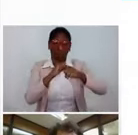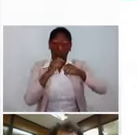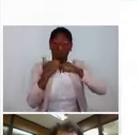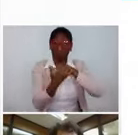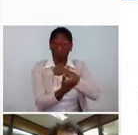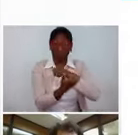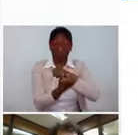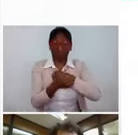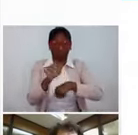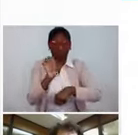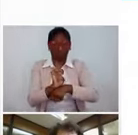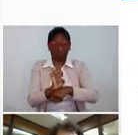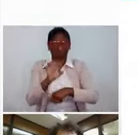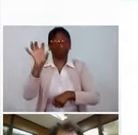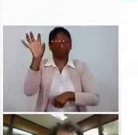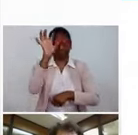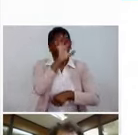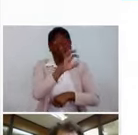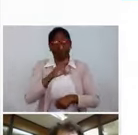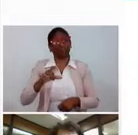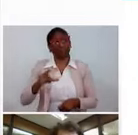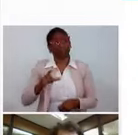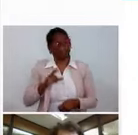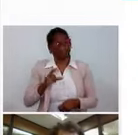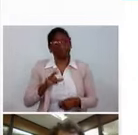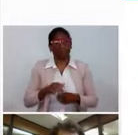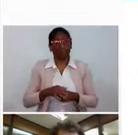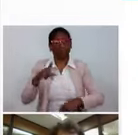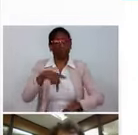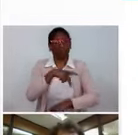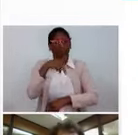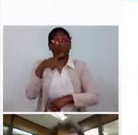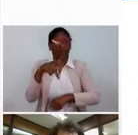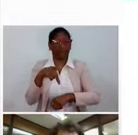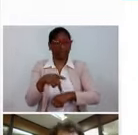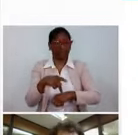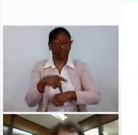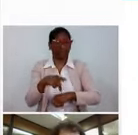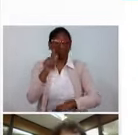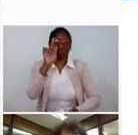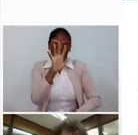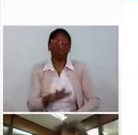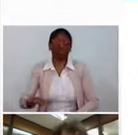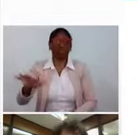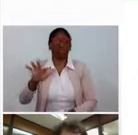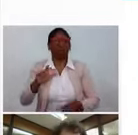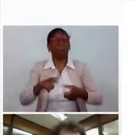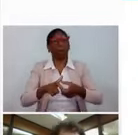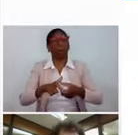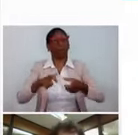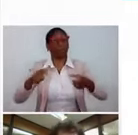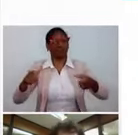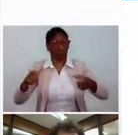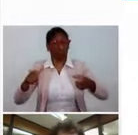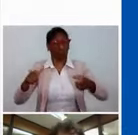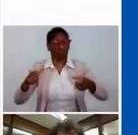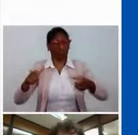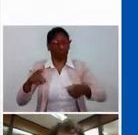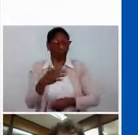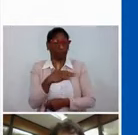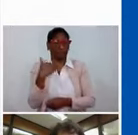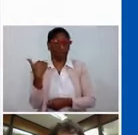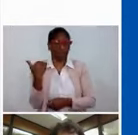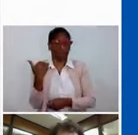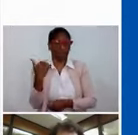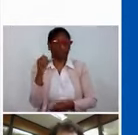nesses estados, né, o que denota aí uma situação no país como um todo de aumento de casos e, mais levemente, de óbitos